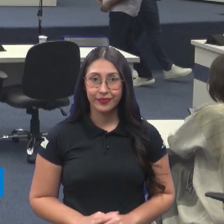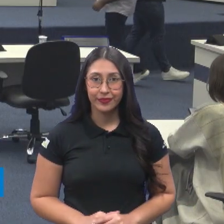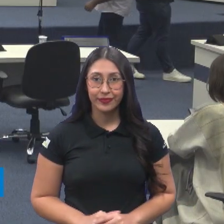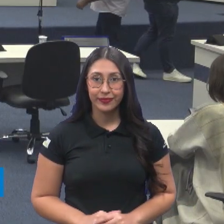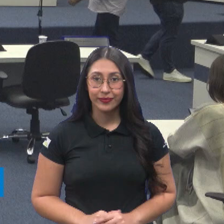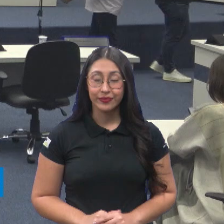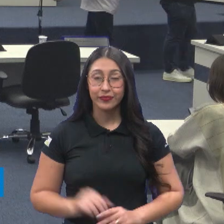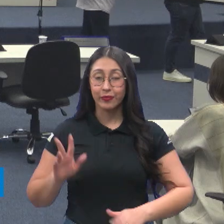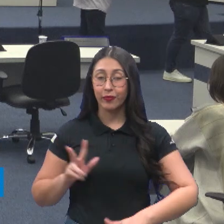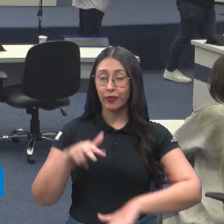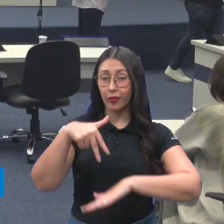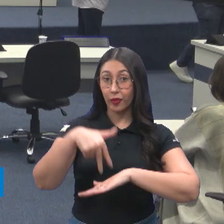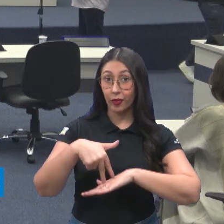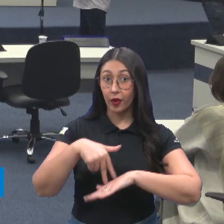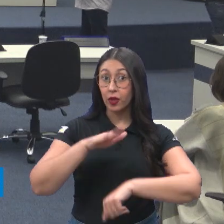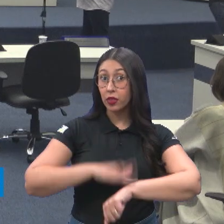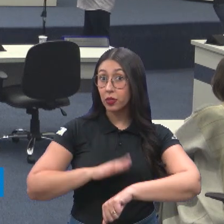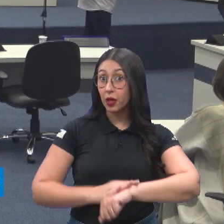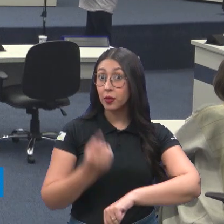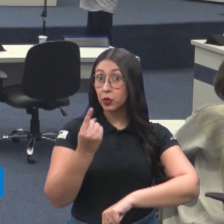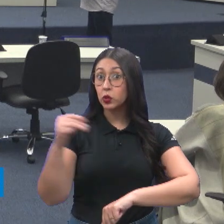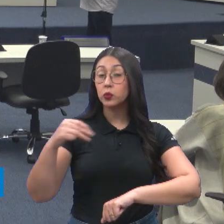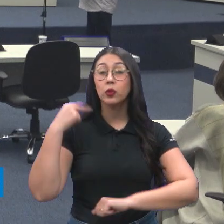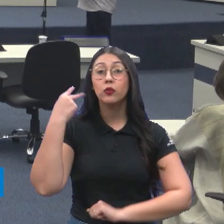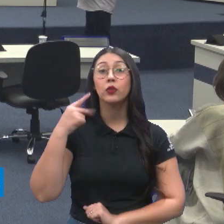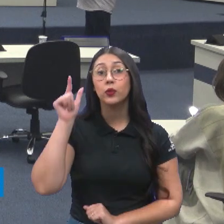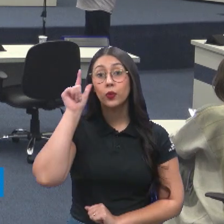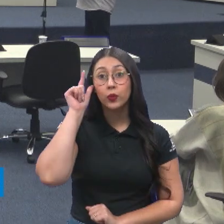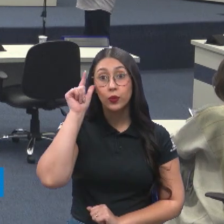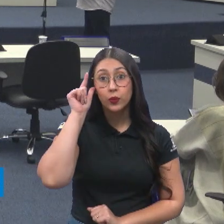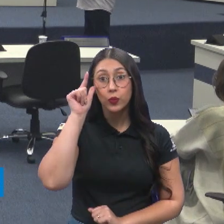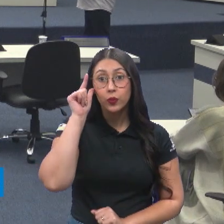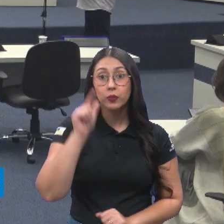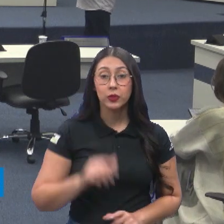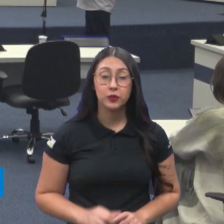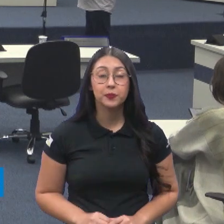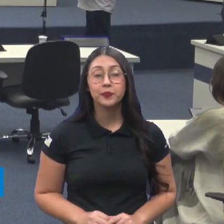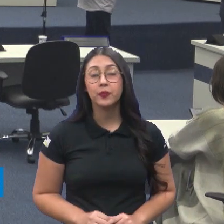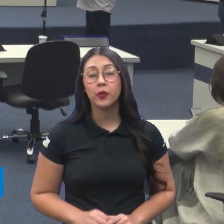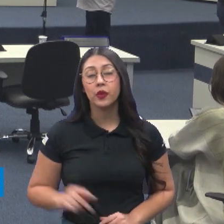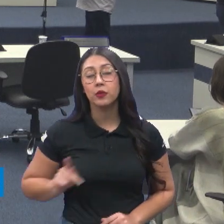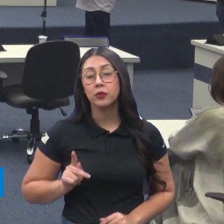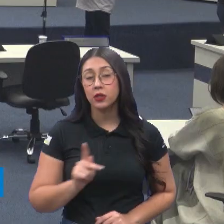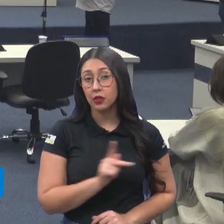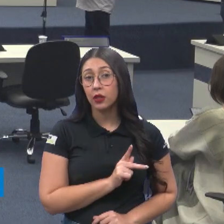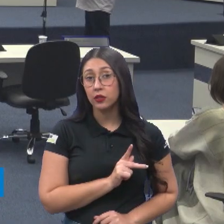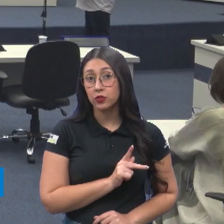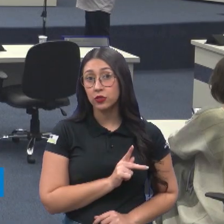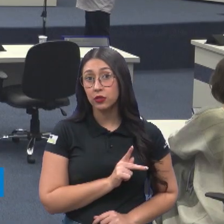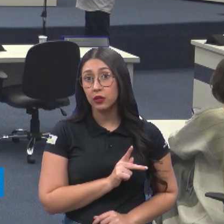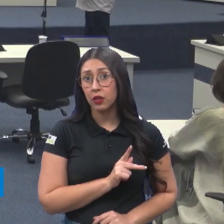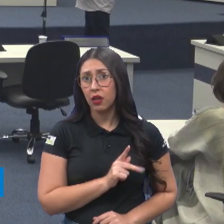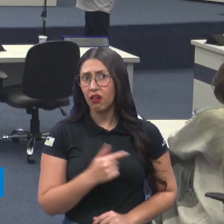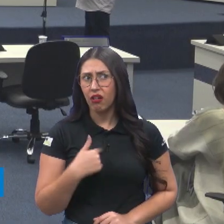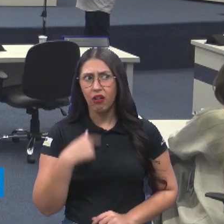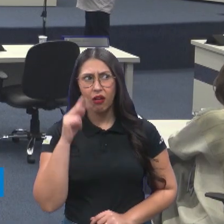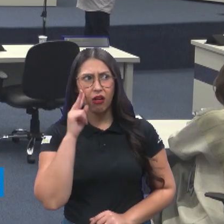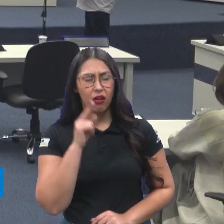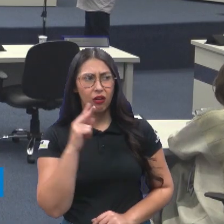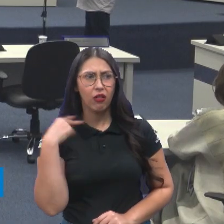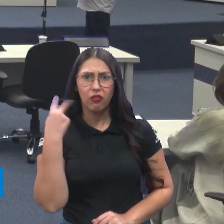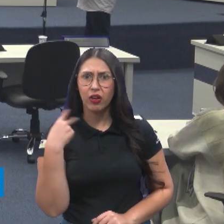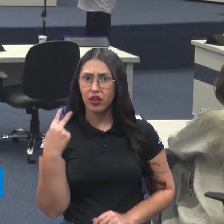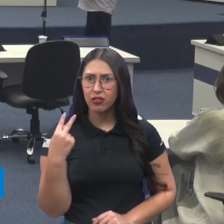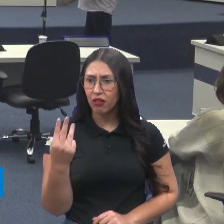Questão de ordem, por tempo de 1 minuto, o vereador Lindo Bispo. Senhor presidente, eu vi vereador falar 3, 4 aqui, o meu é um só.